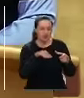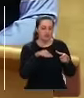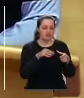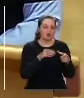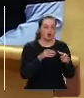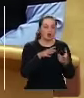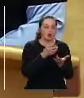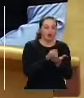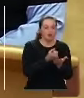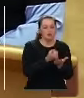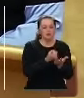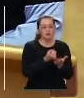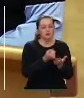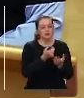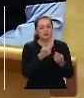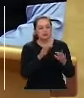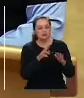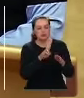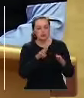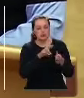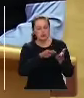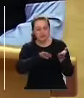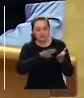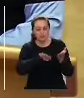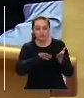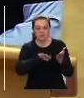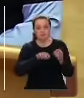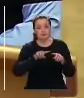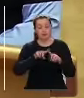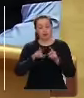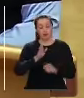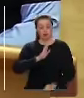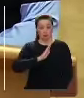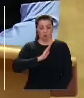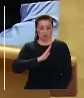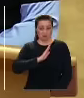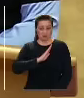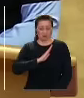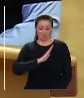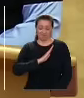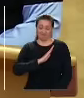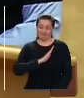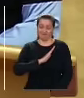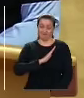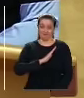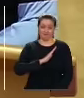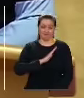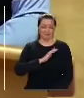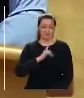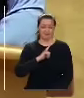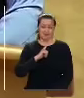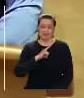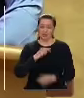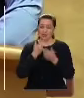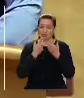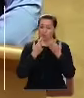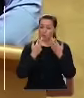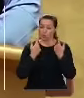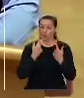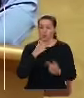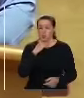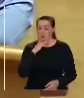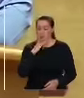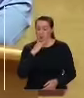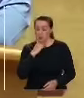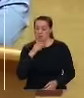coração dela está cheio de coisa ruim escrito na rocha, e chega uma hora que já não se